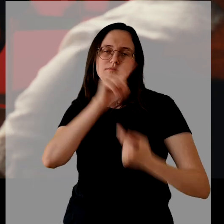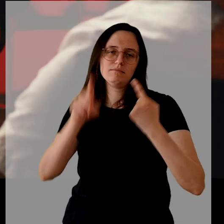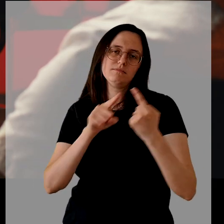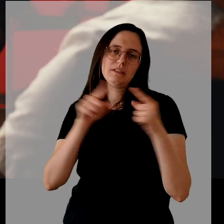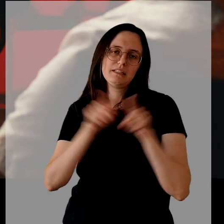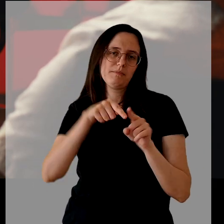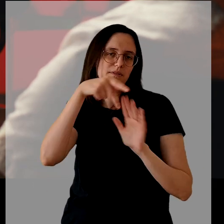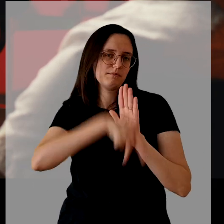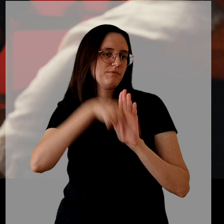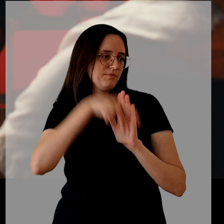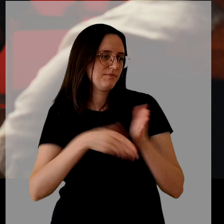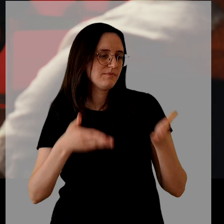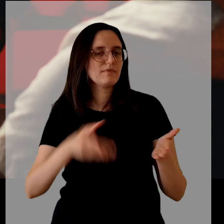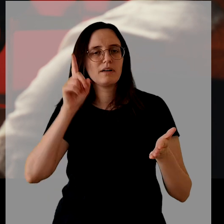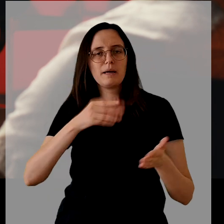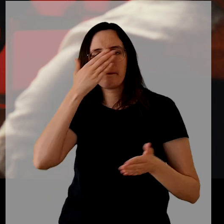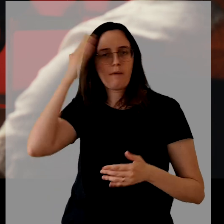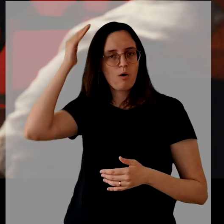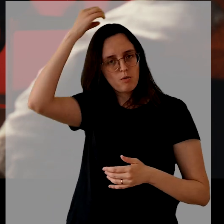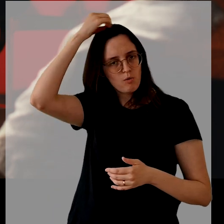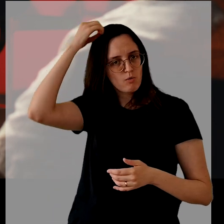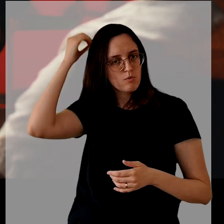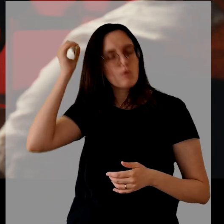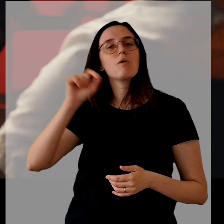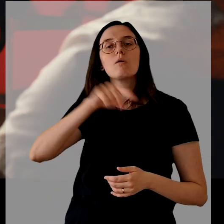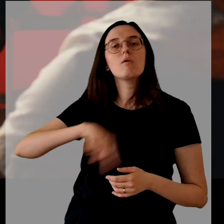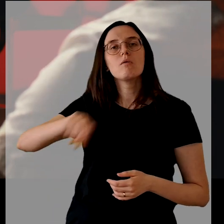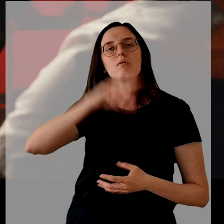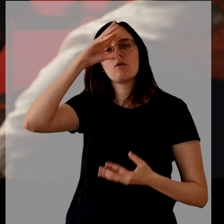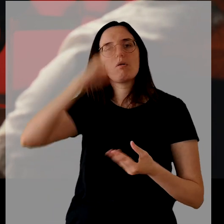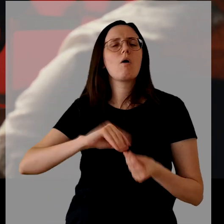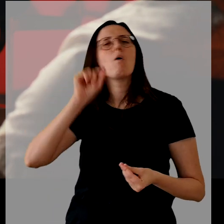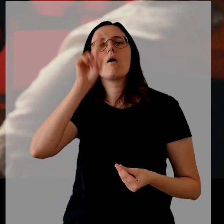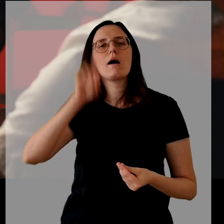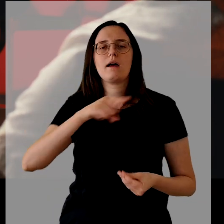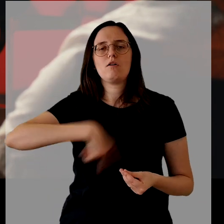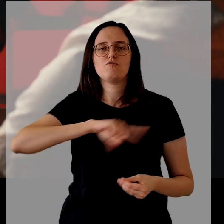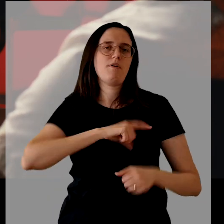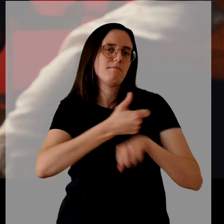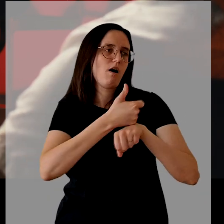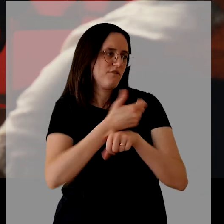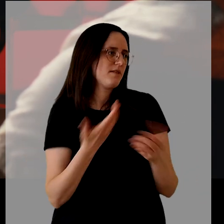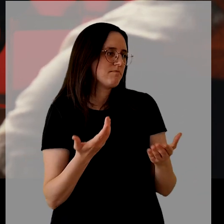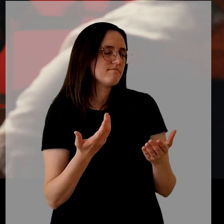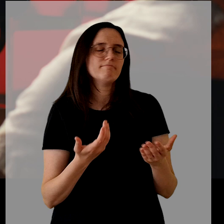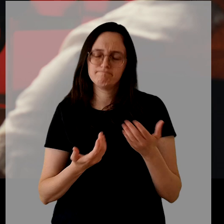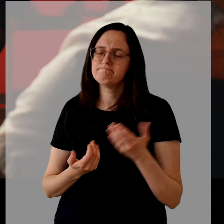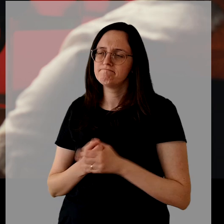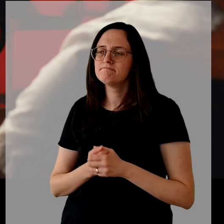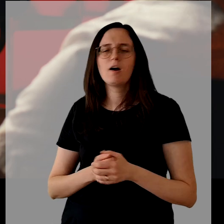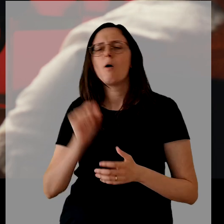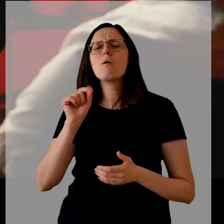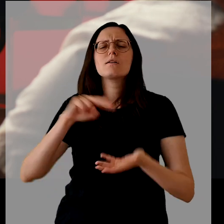também desse projeto com a Paulo Gustavo, que é o pessoal entender um pouco do que é essa nossa profissão. Né? Do que é